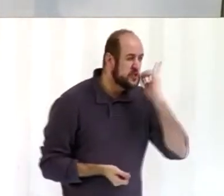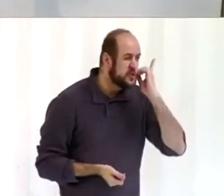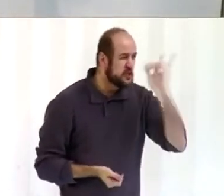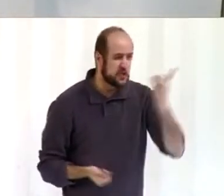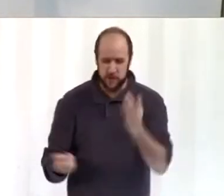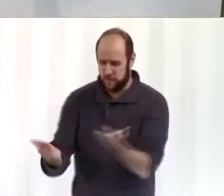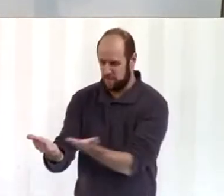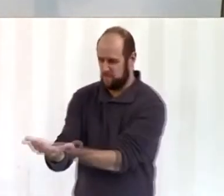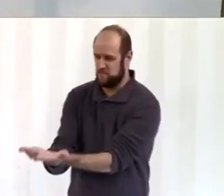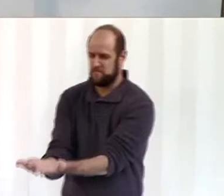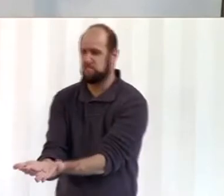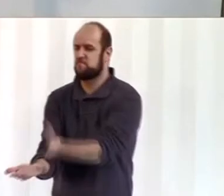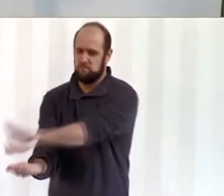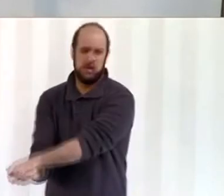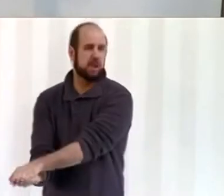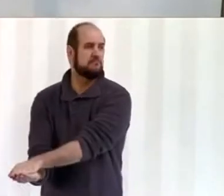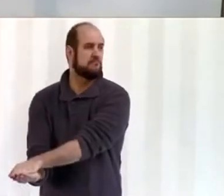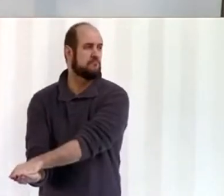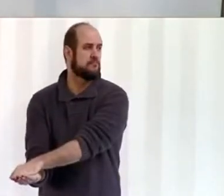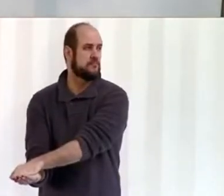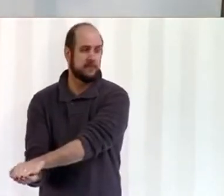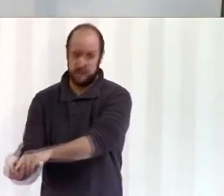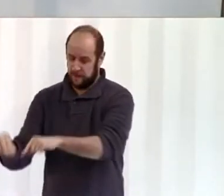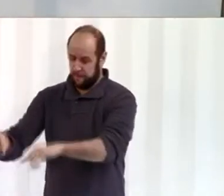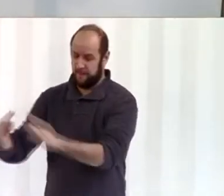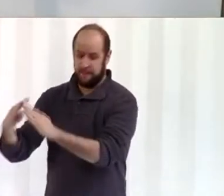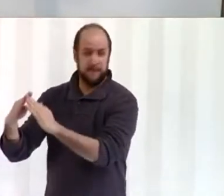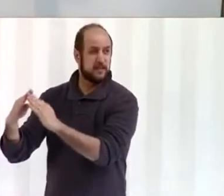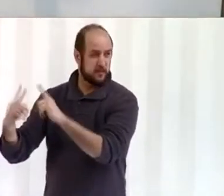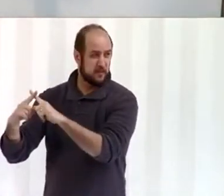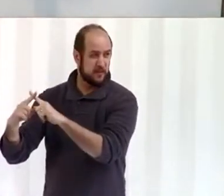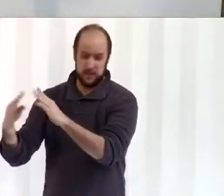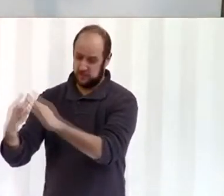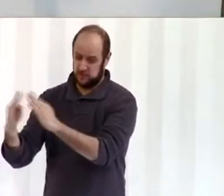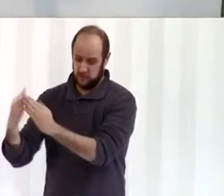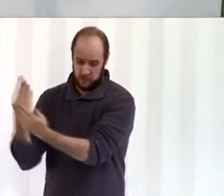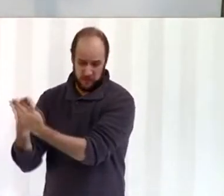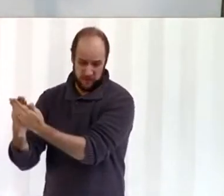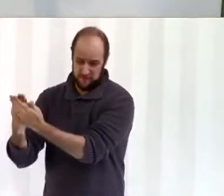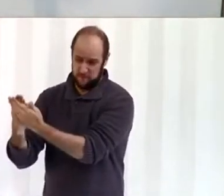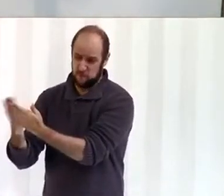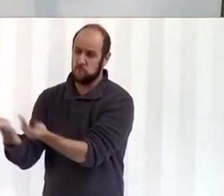se fechar nessa escola, essa escola também vai se fechar.